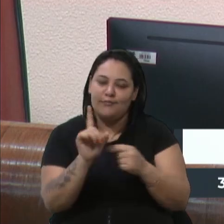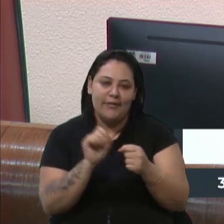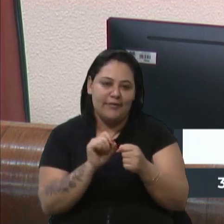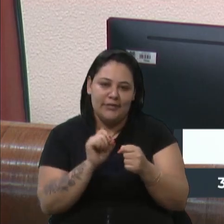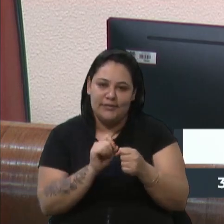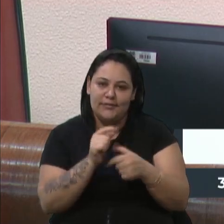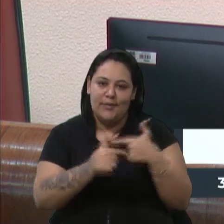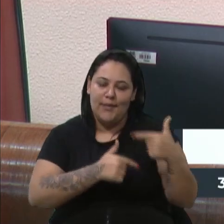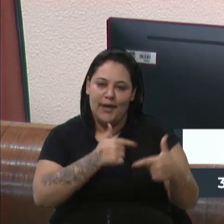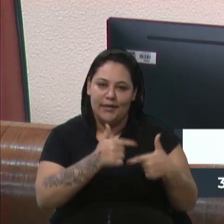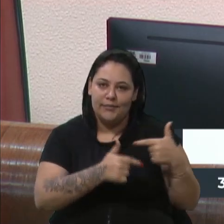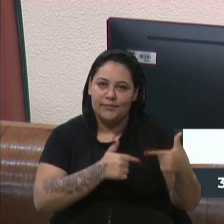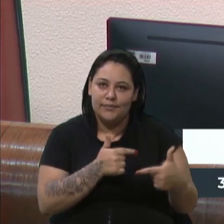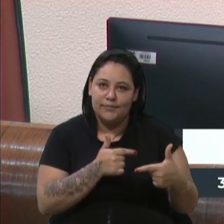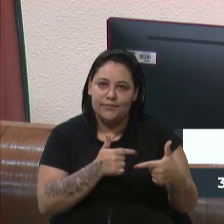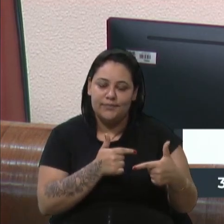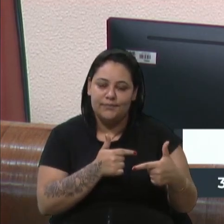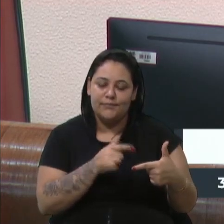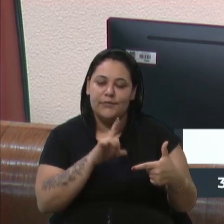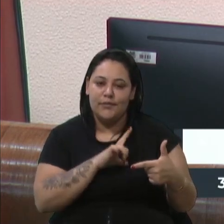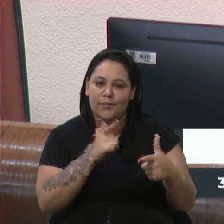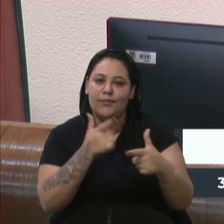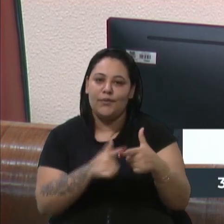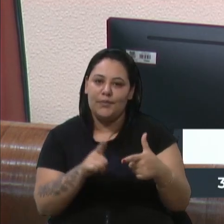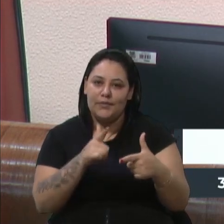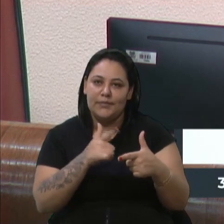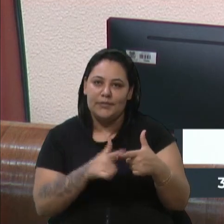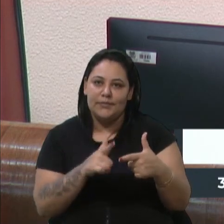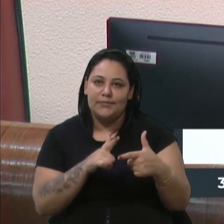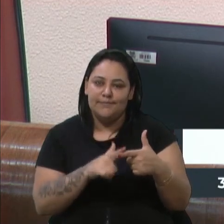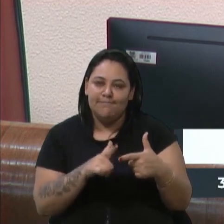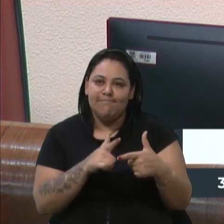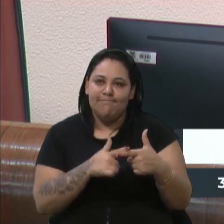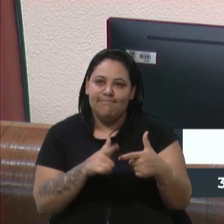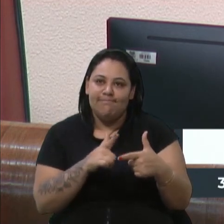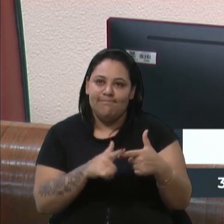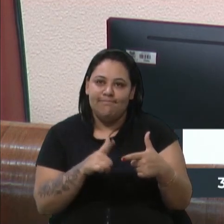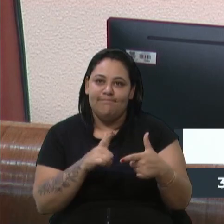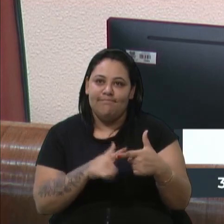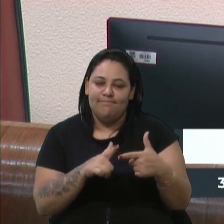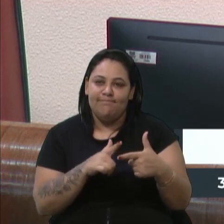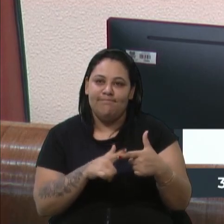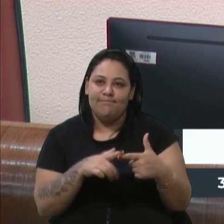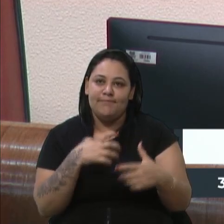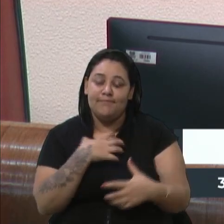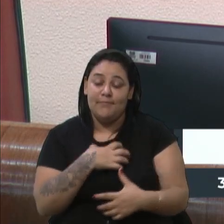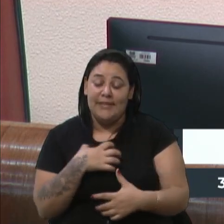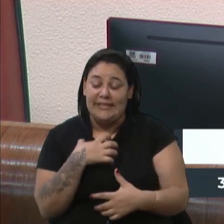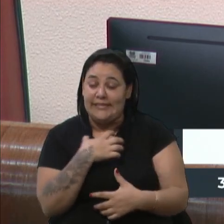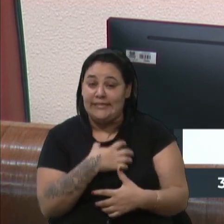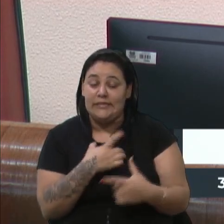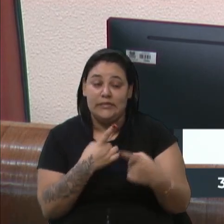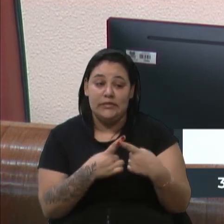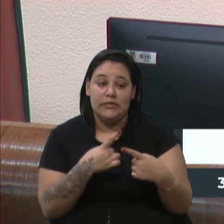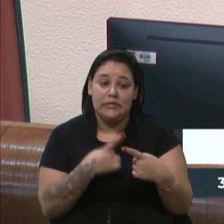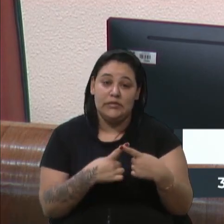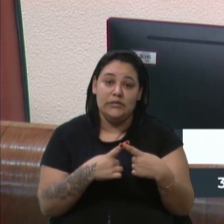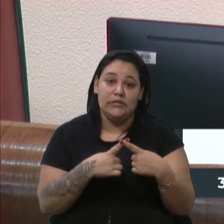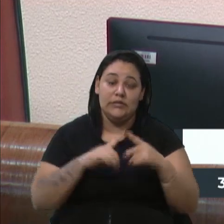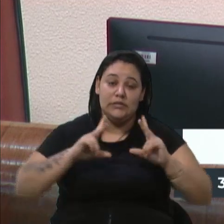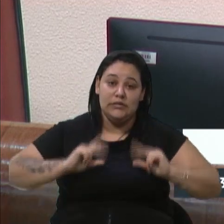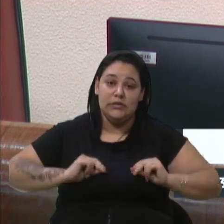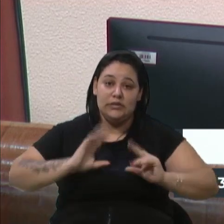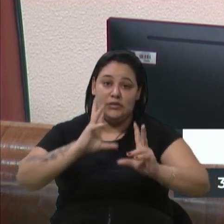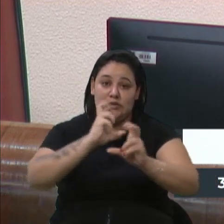castração. São problemas que deixam a gente, de certa forma, revoltado, porque os animais merecem atenção, precisam